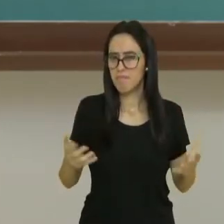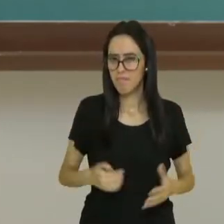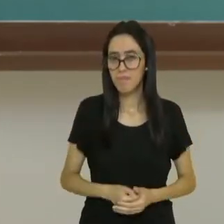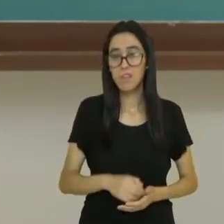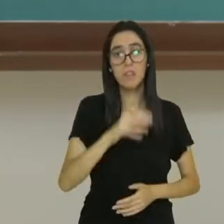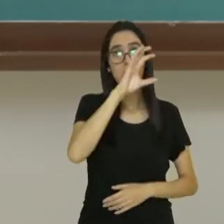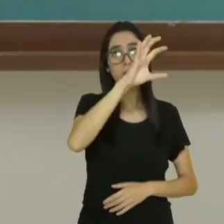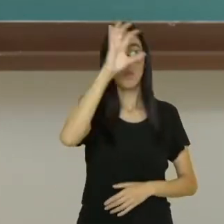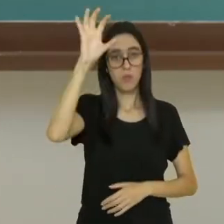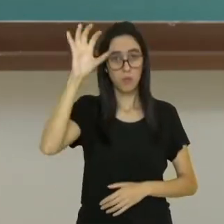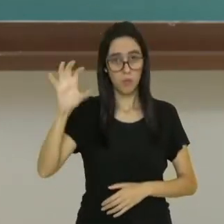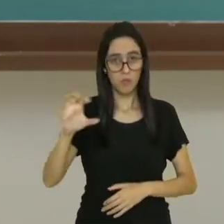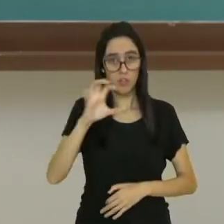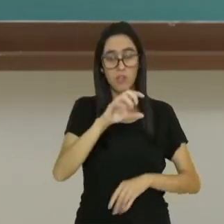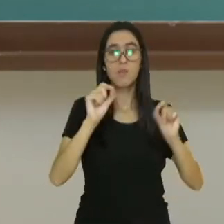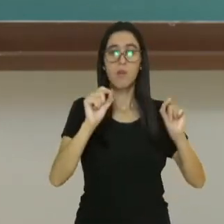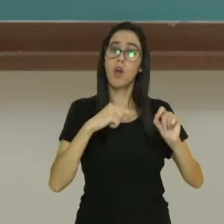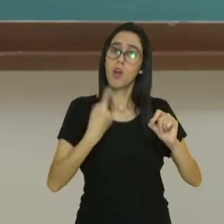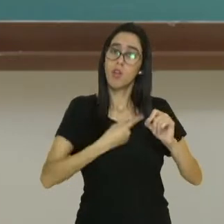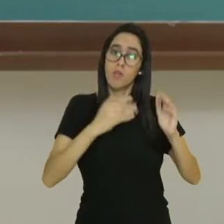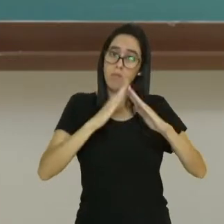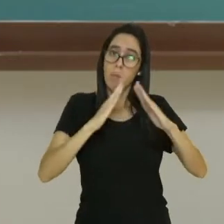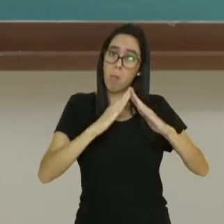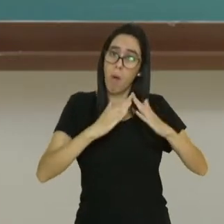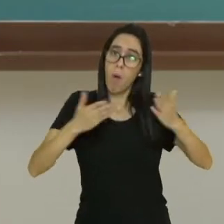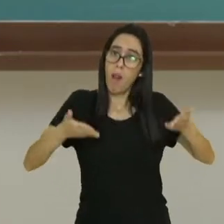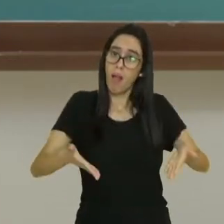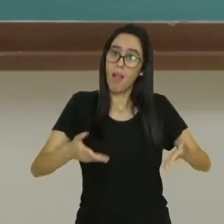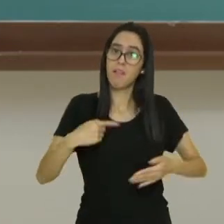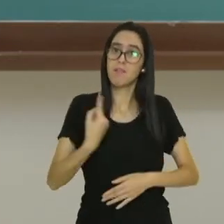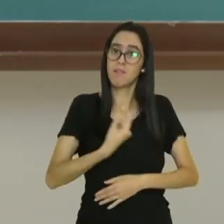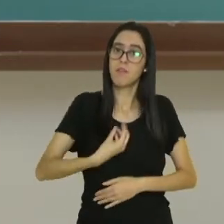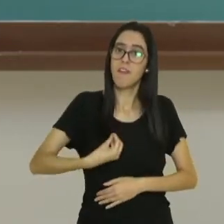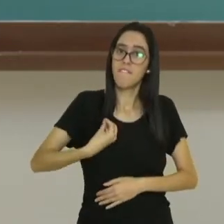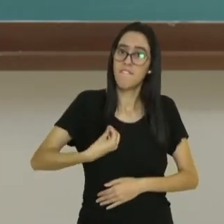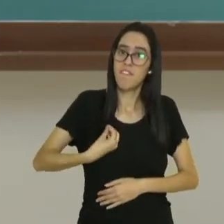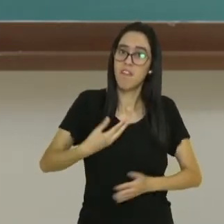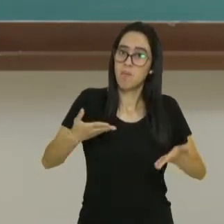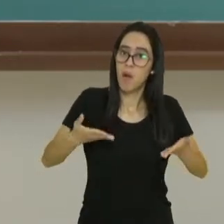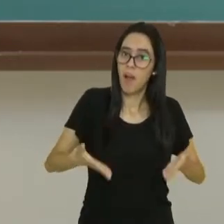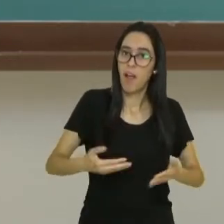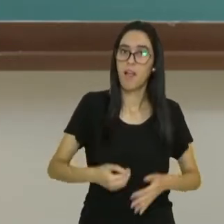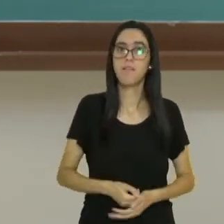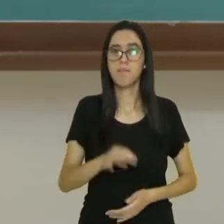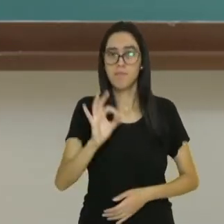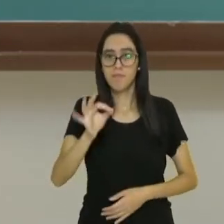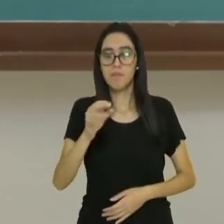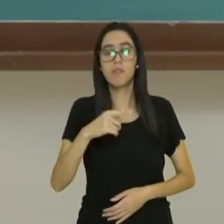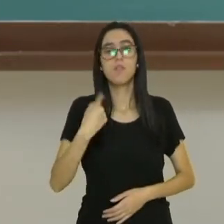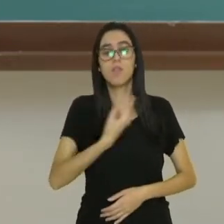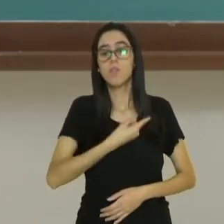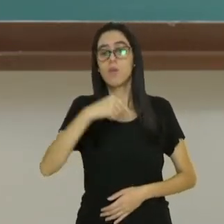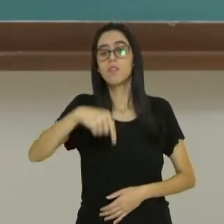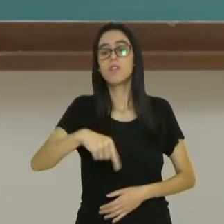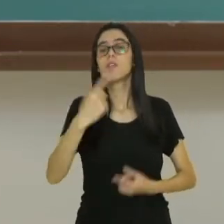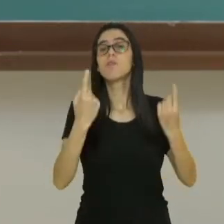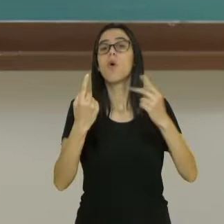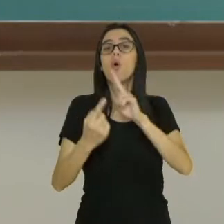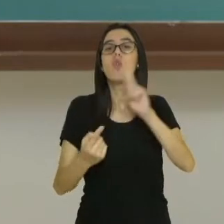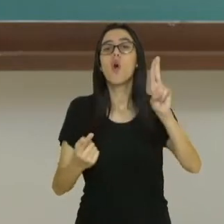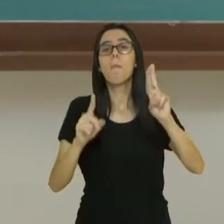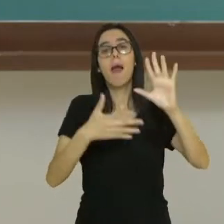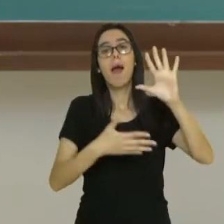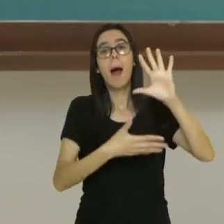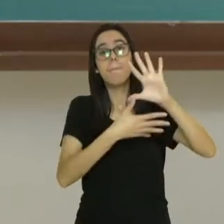os locais onde nós moramos, onde nós vivemos. Por exemplo, estamos no continente americano, quem mora no